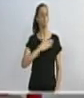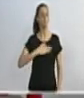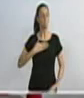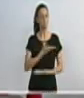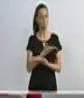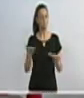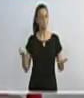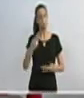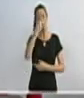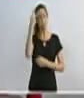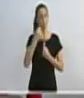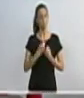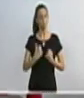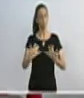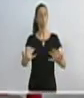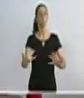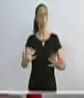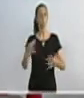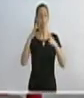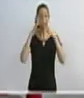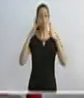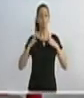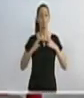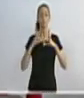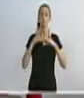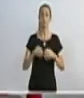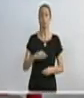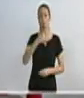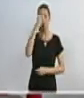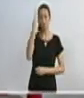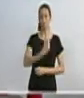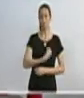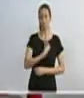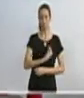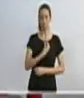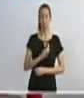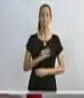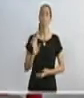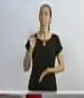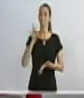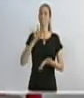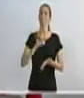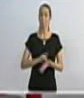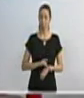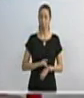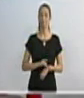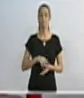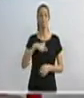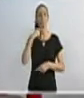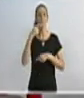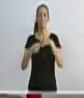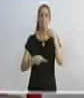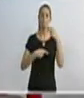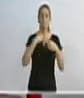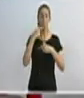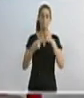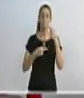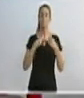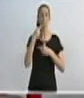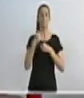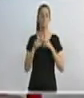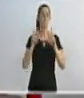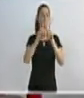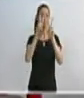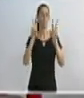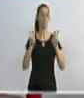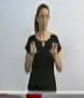aos ouvintes, e aqui todos os presentes. Realmente, é uma dúvida a respeito, e